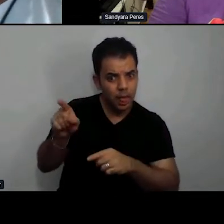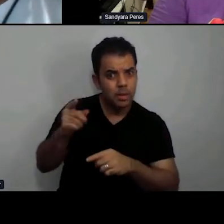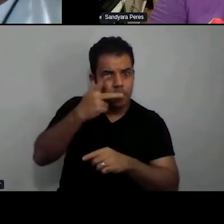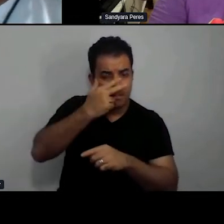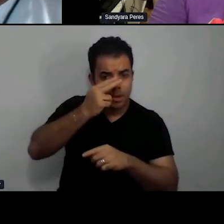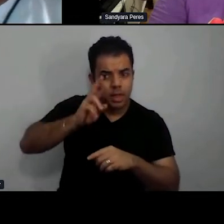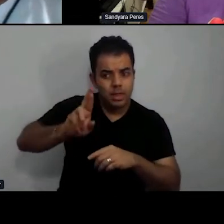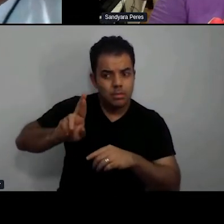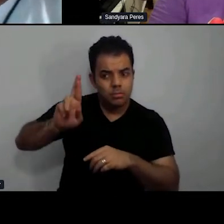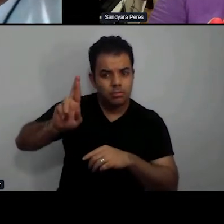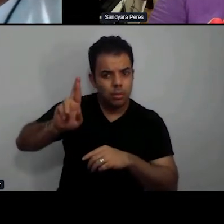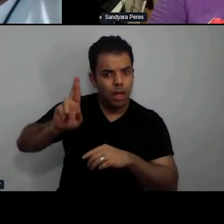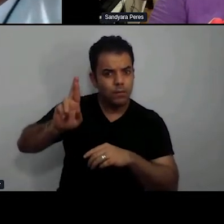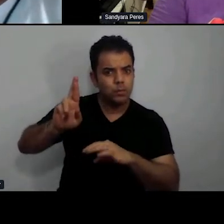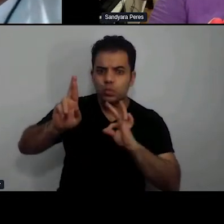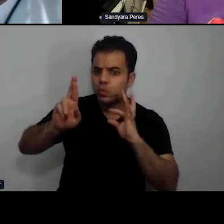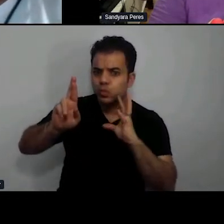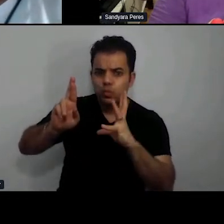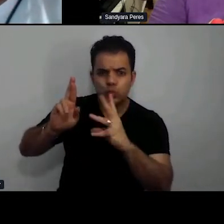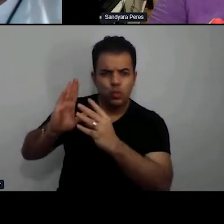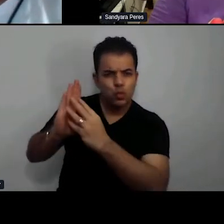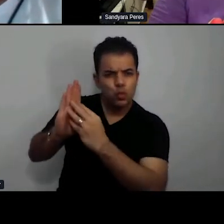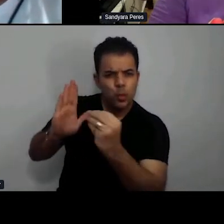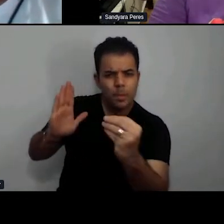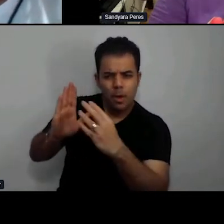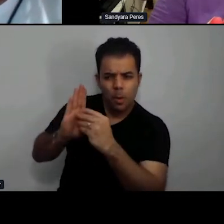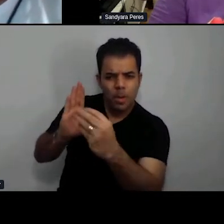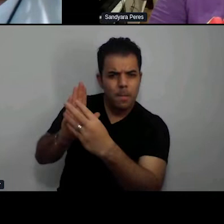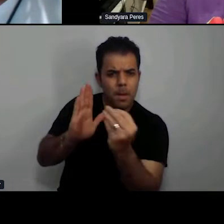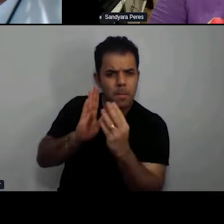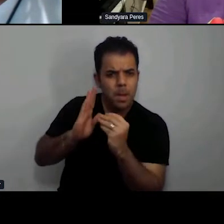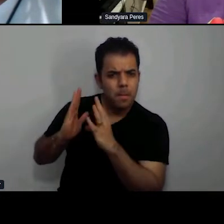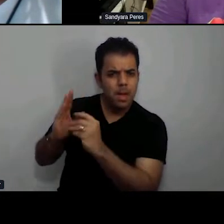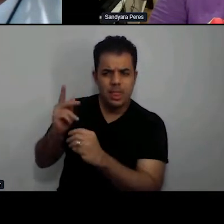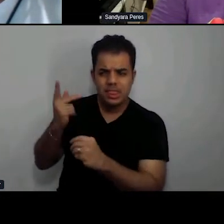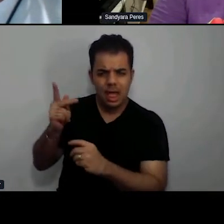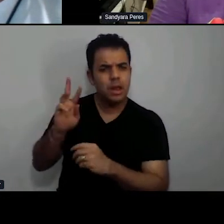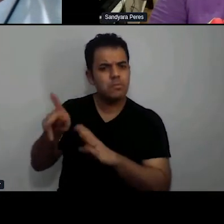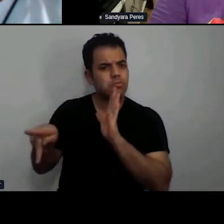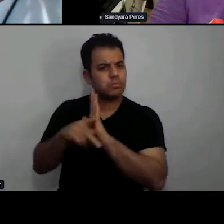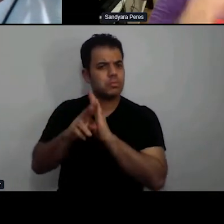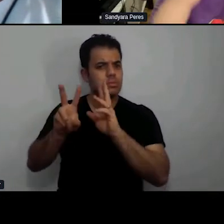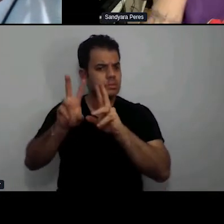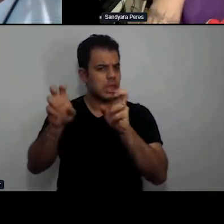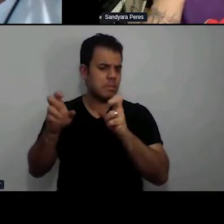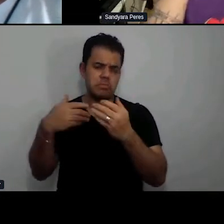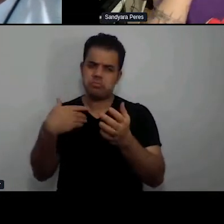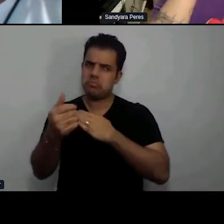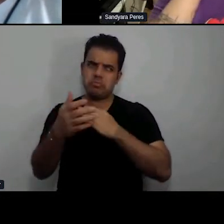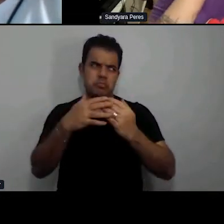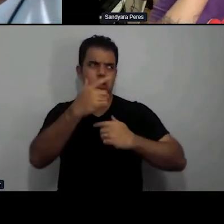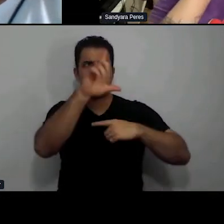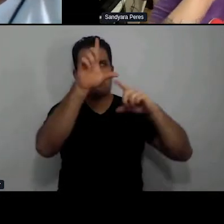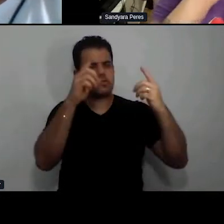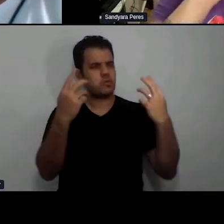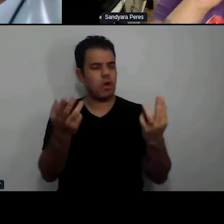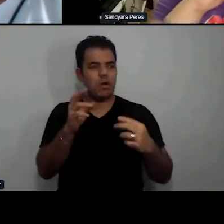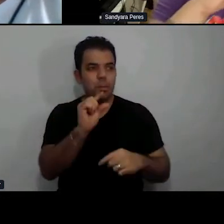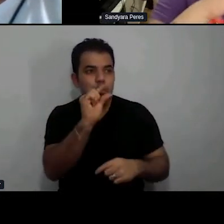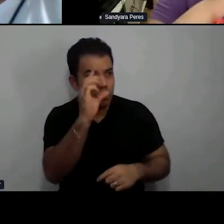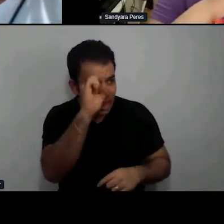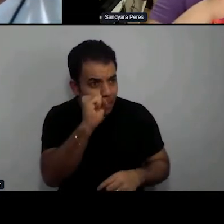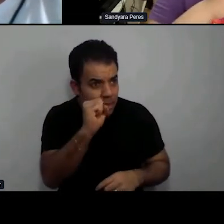virar ali o ponto de referência para todo tipo de informação relacionada ao tema. Isso em qualquer área da vida, né? Mas,